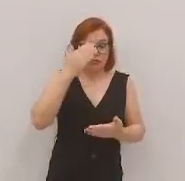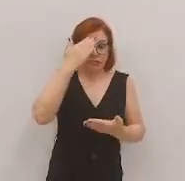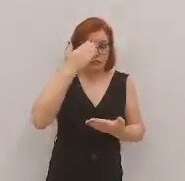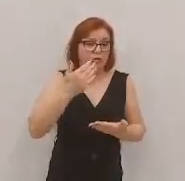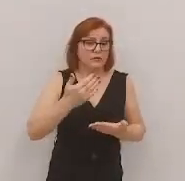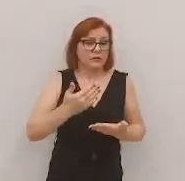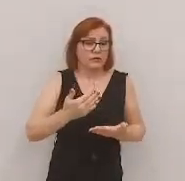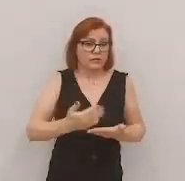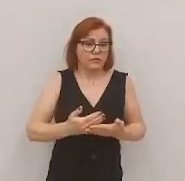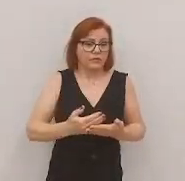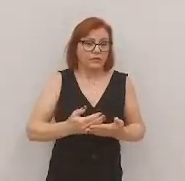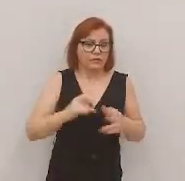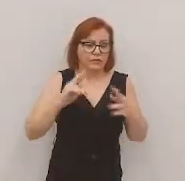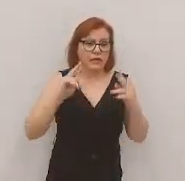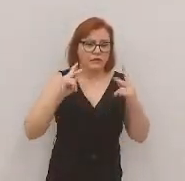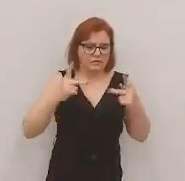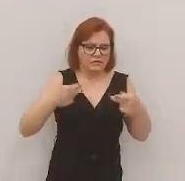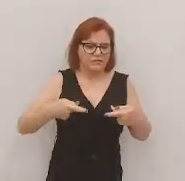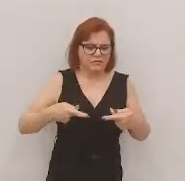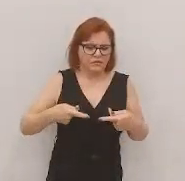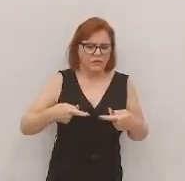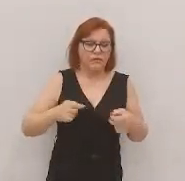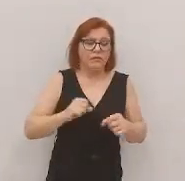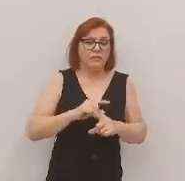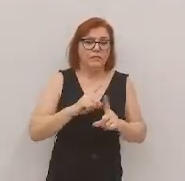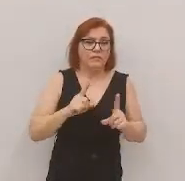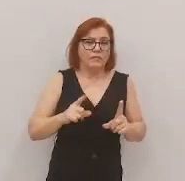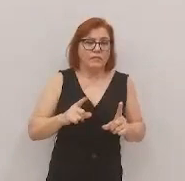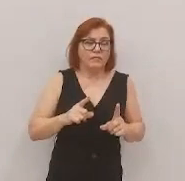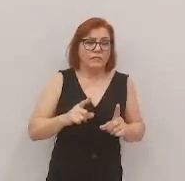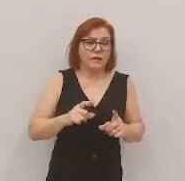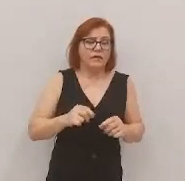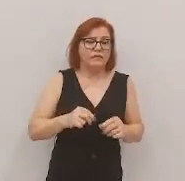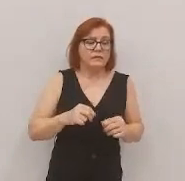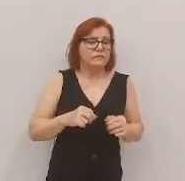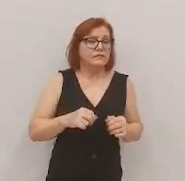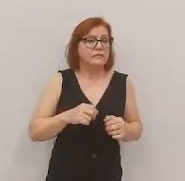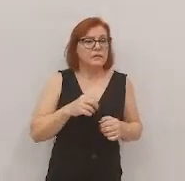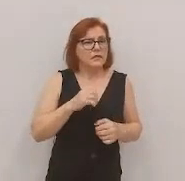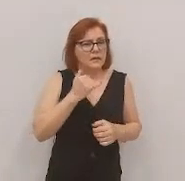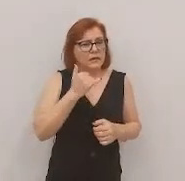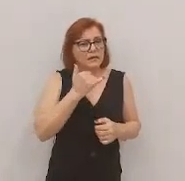as coisas que Satanás, né, faz, de que o Senhor